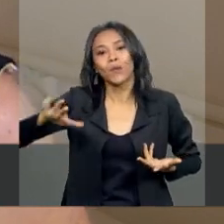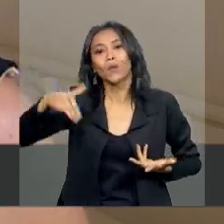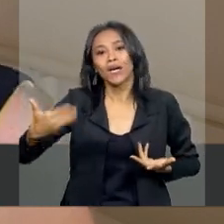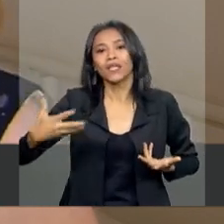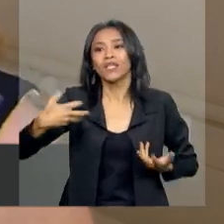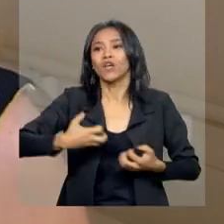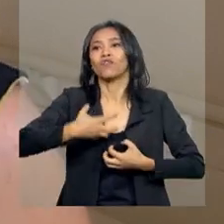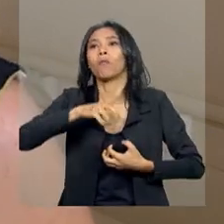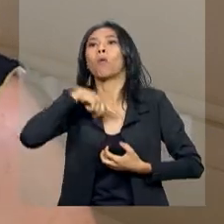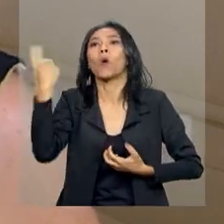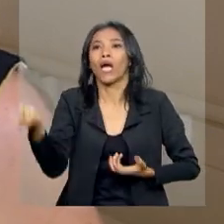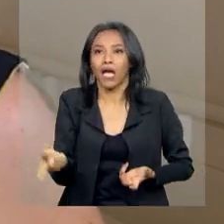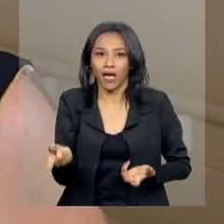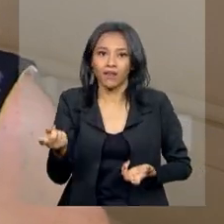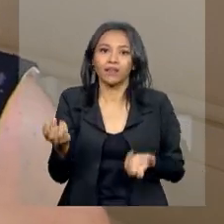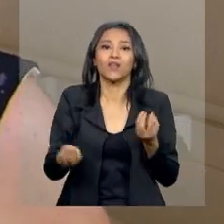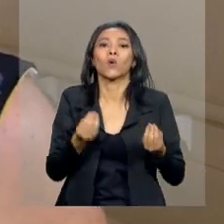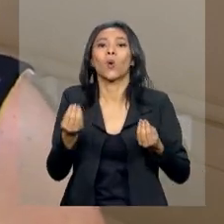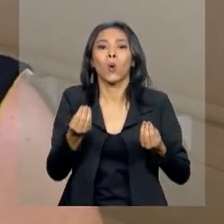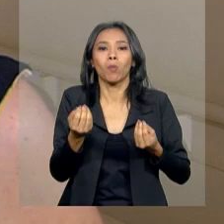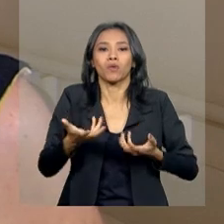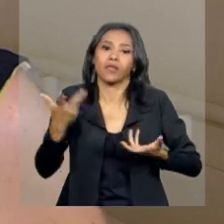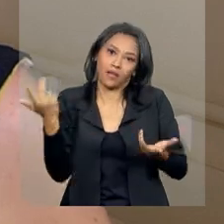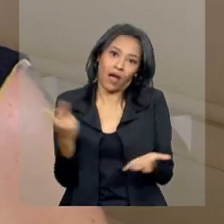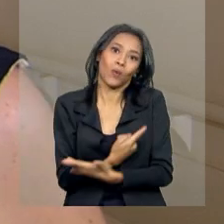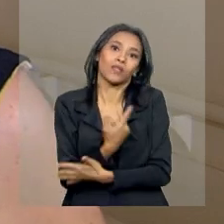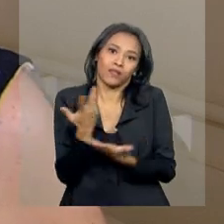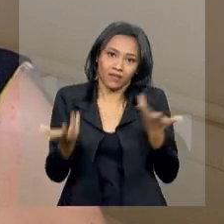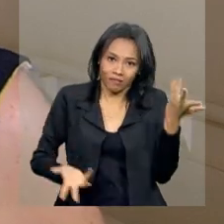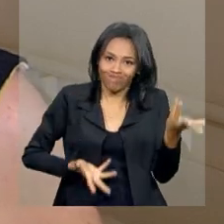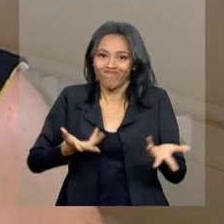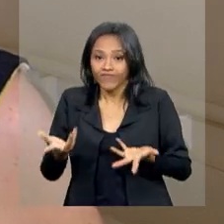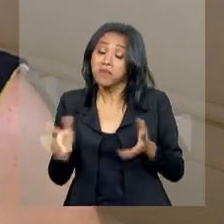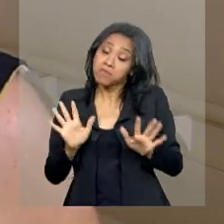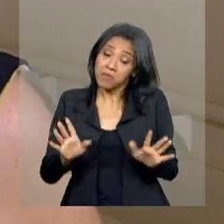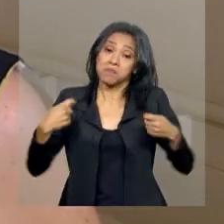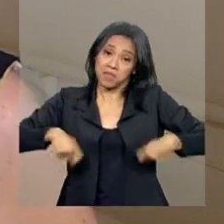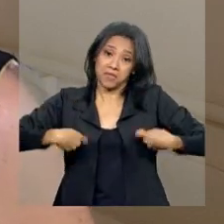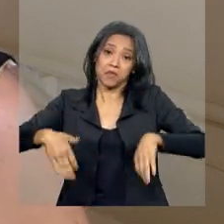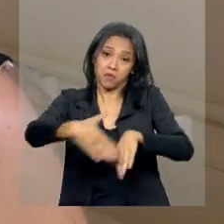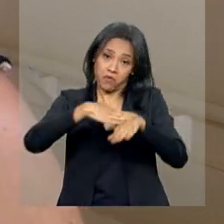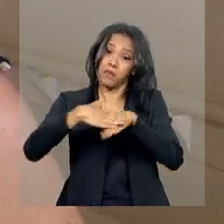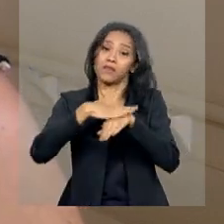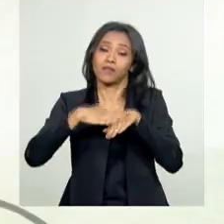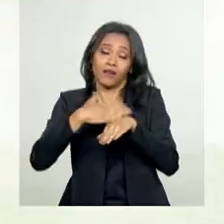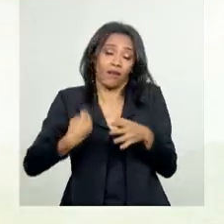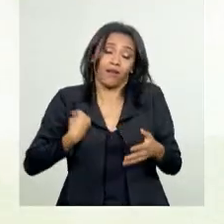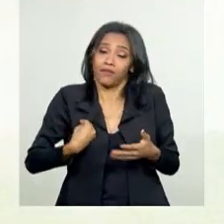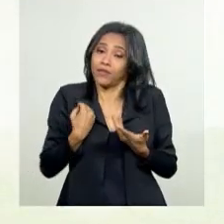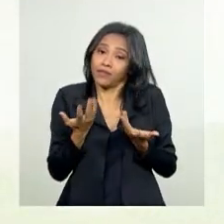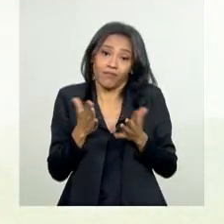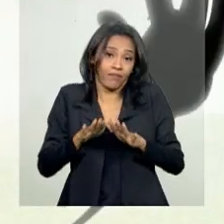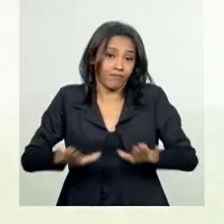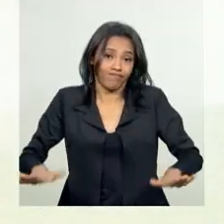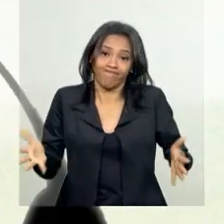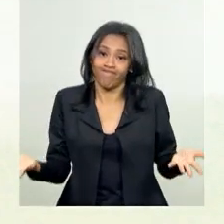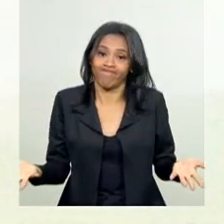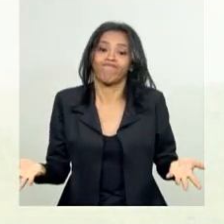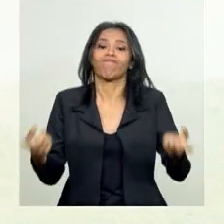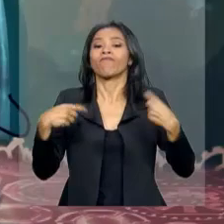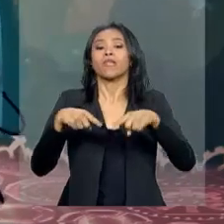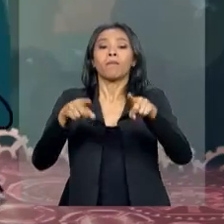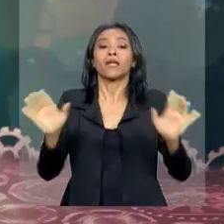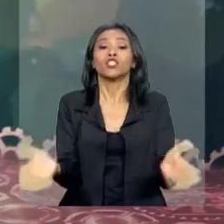que eu vou falecer e como será que eu quero que isso ocorra? Mas é necessário, faz parte da vida. Para estimular a doação